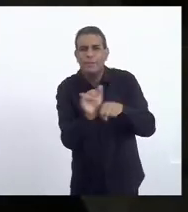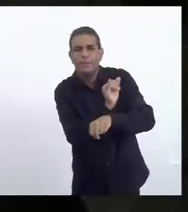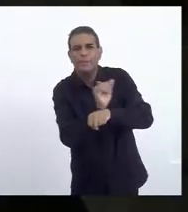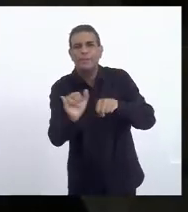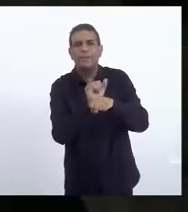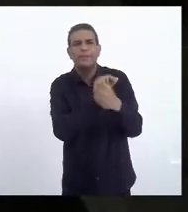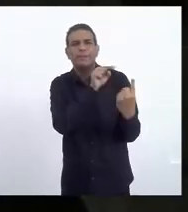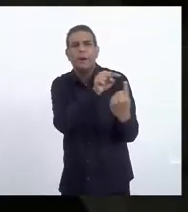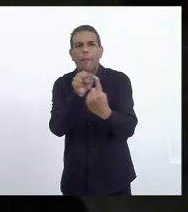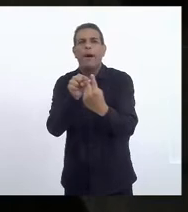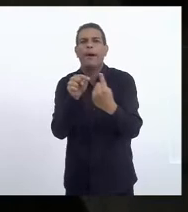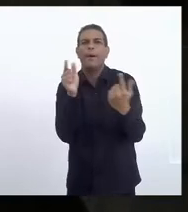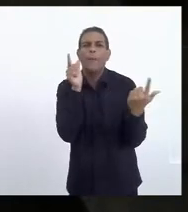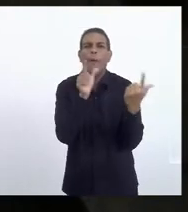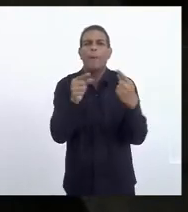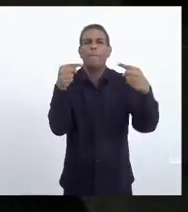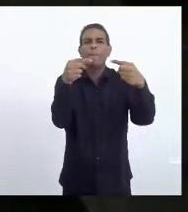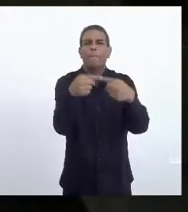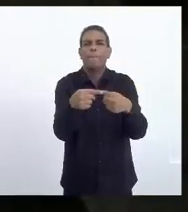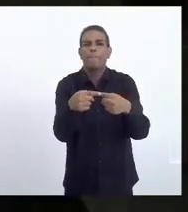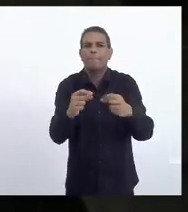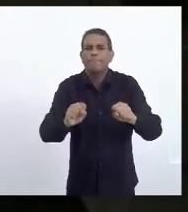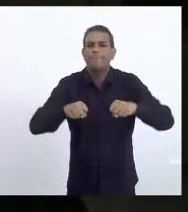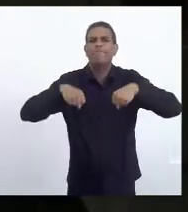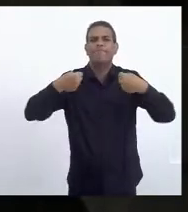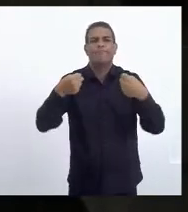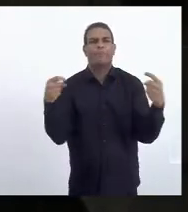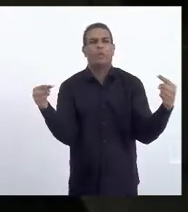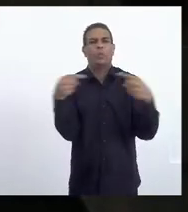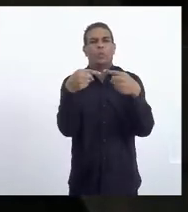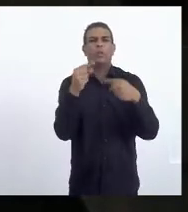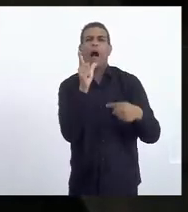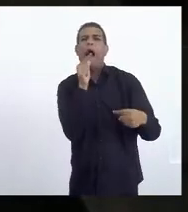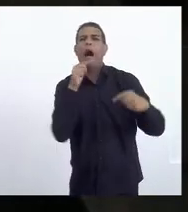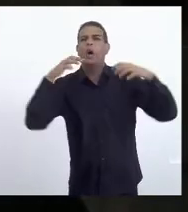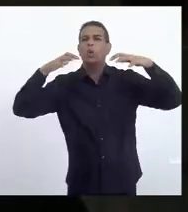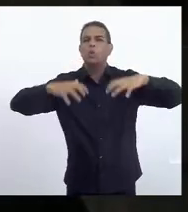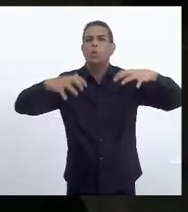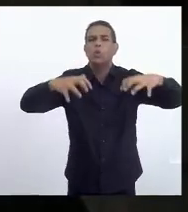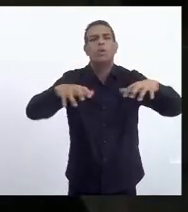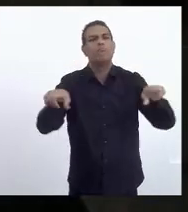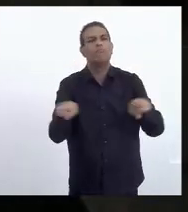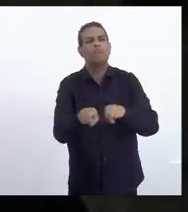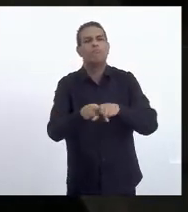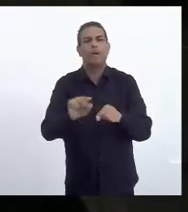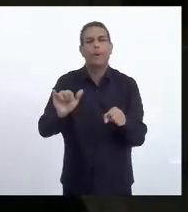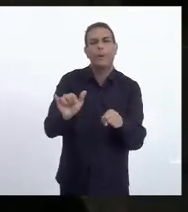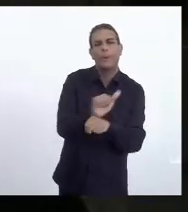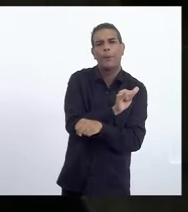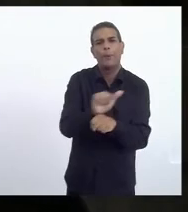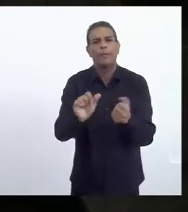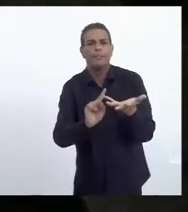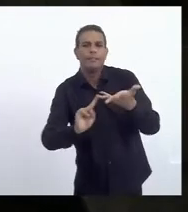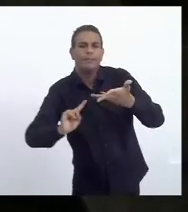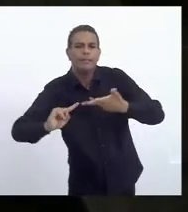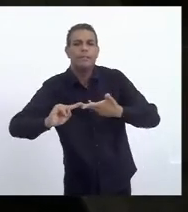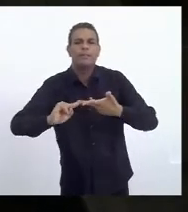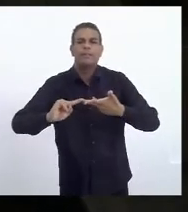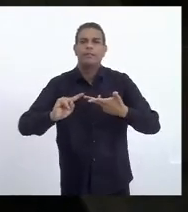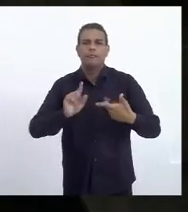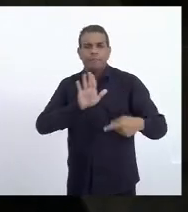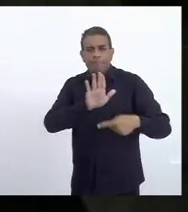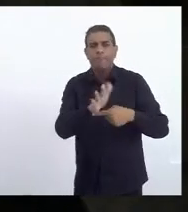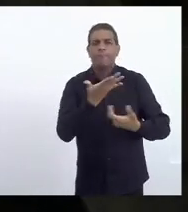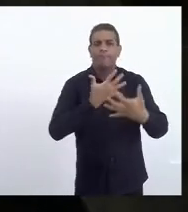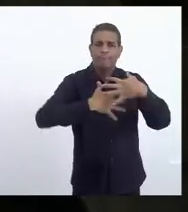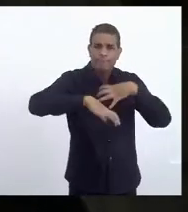está perto buscar alternativas para a situação das inundações de São os preços baixos principalmente que eu citei se